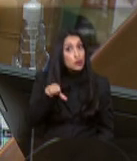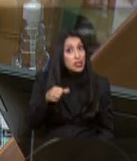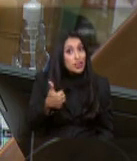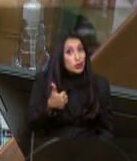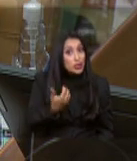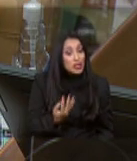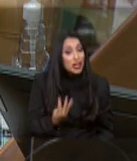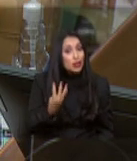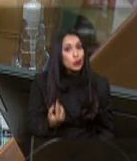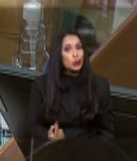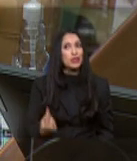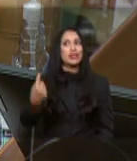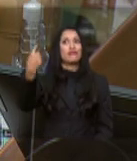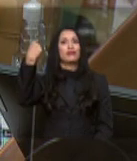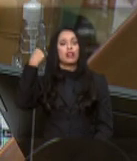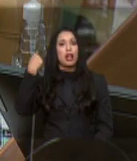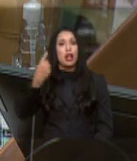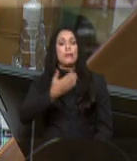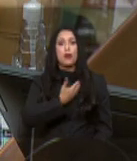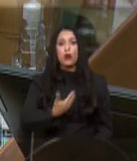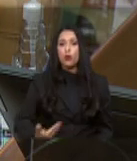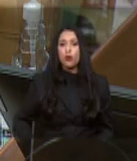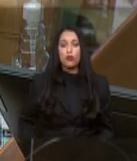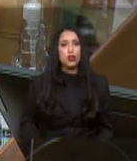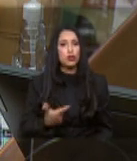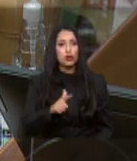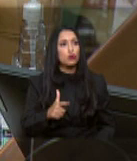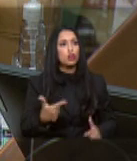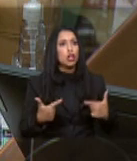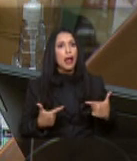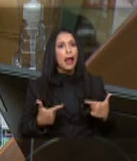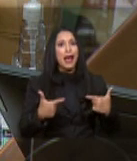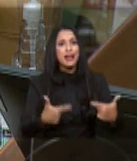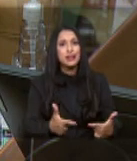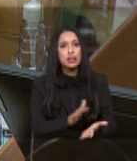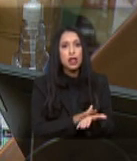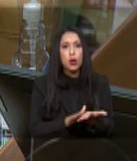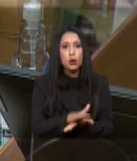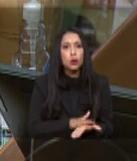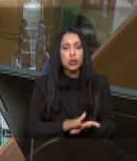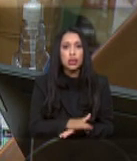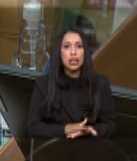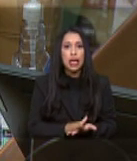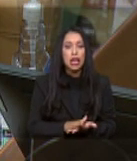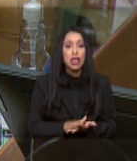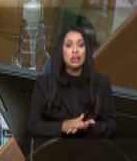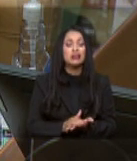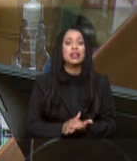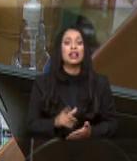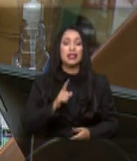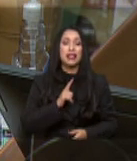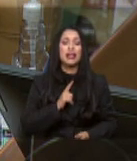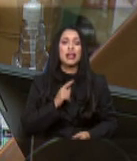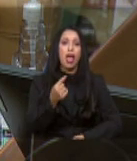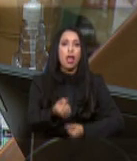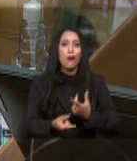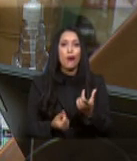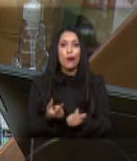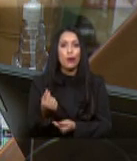1914, pelo governo sem espírito prático e defraudadas por graves artifícios